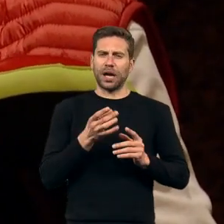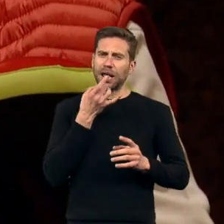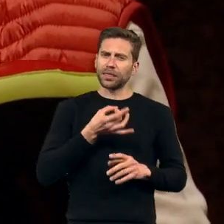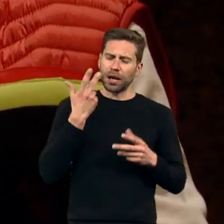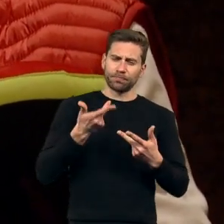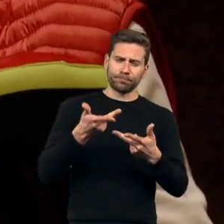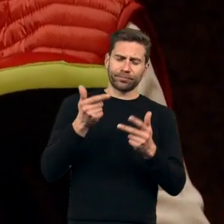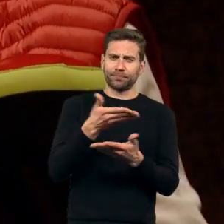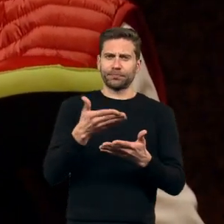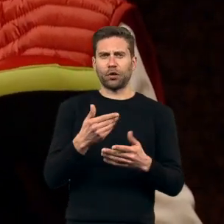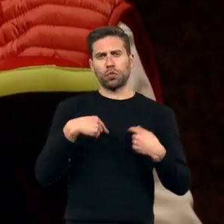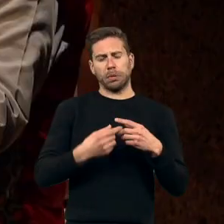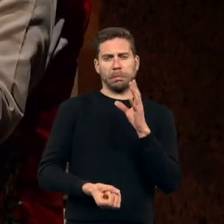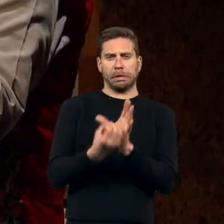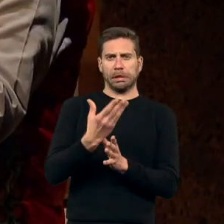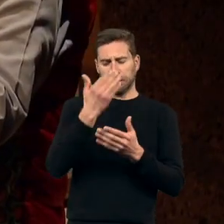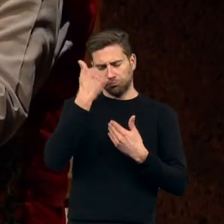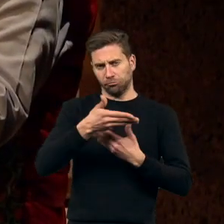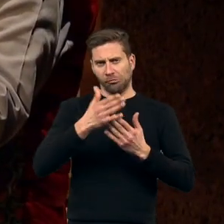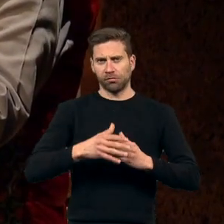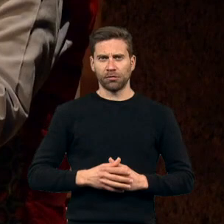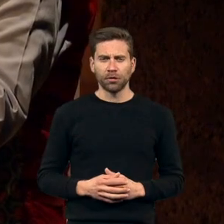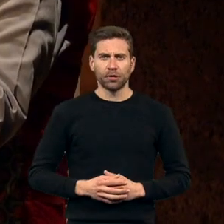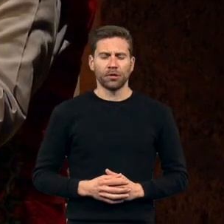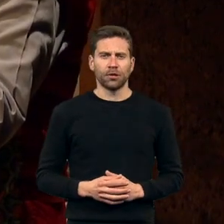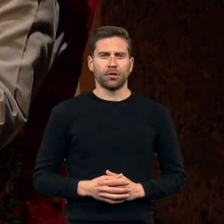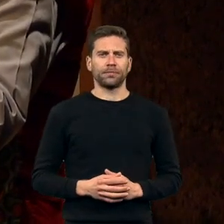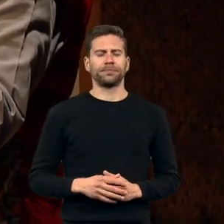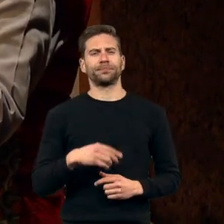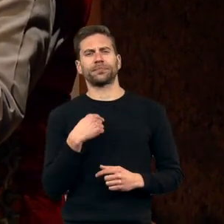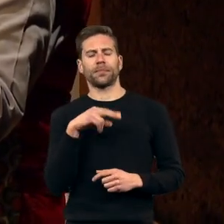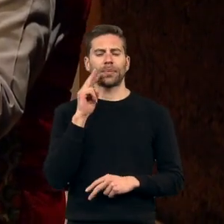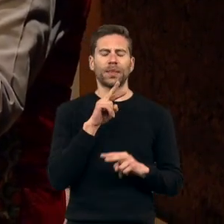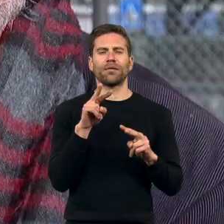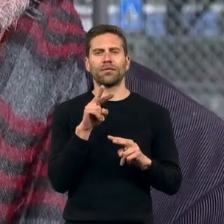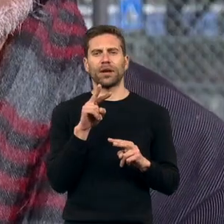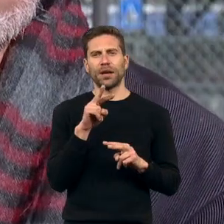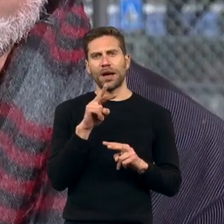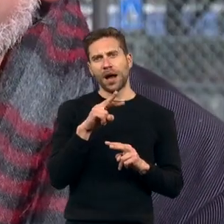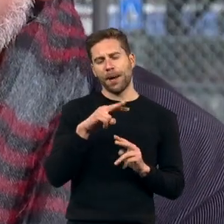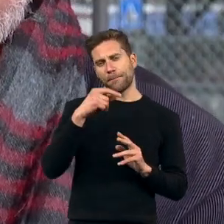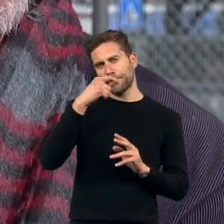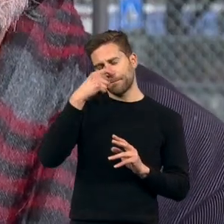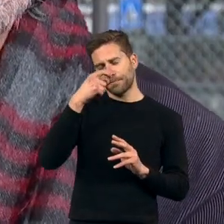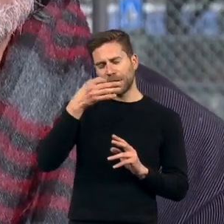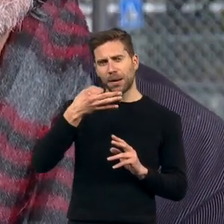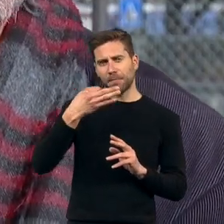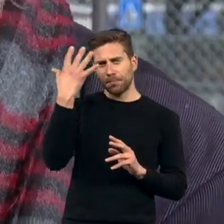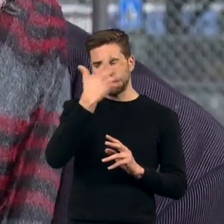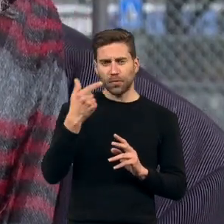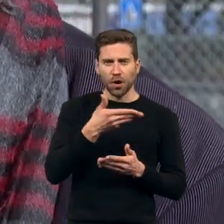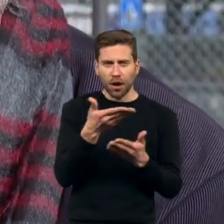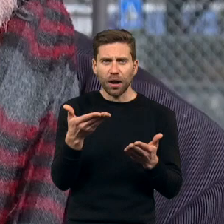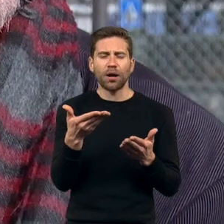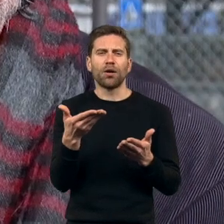liberdade aos atores. Houve, e a gente reconhece, que algumas personagens que estão na peça são provenientes